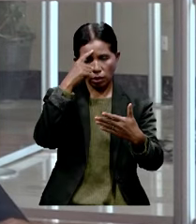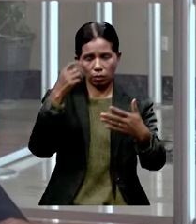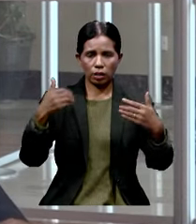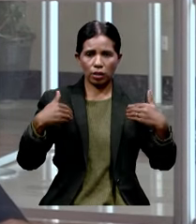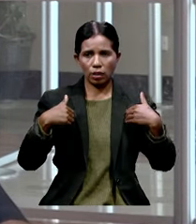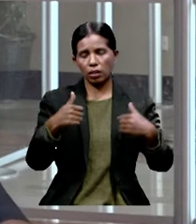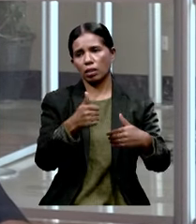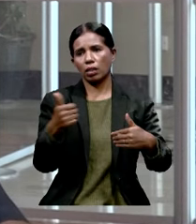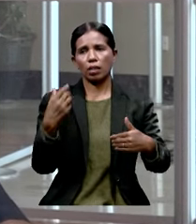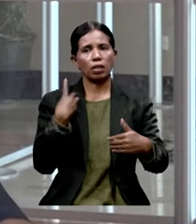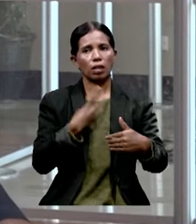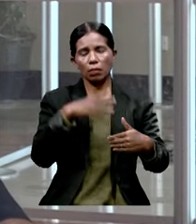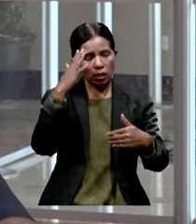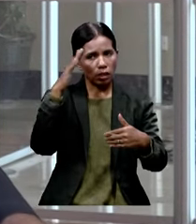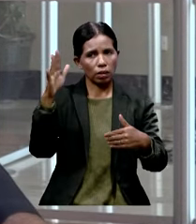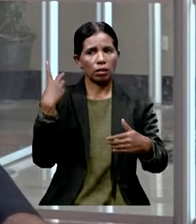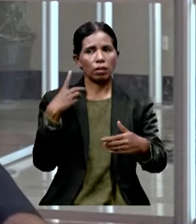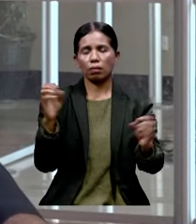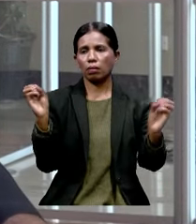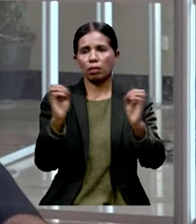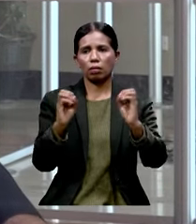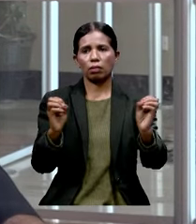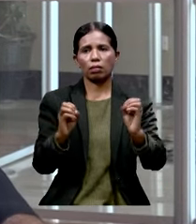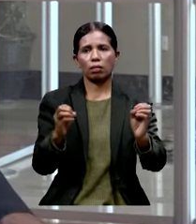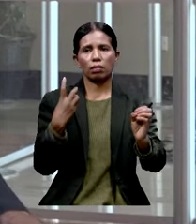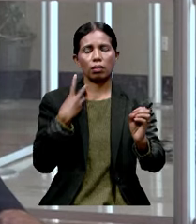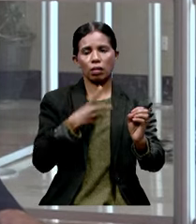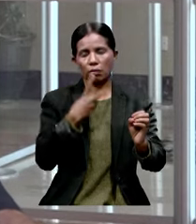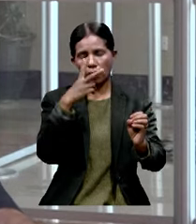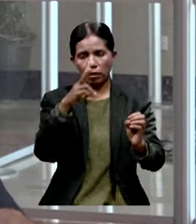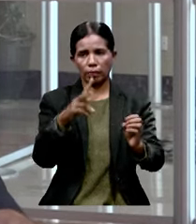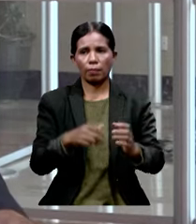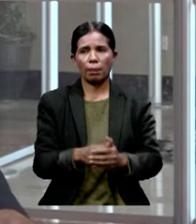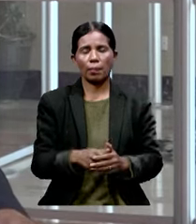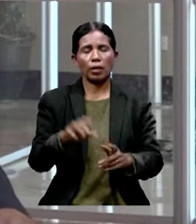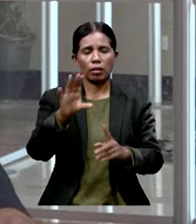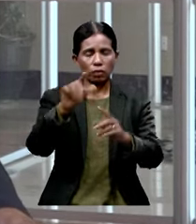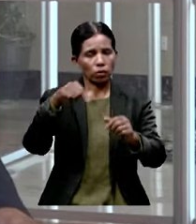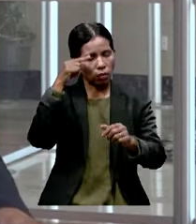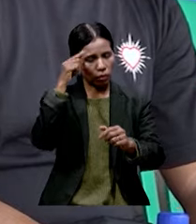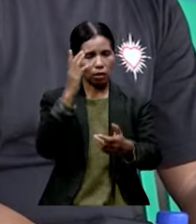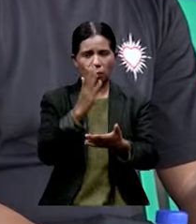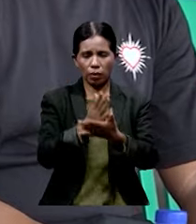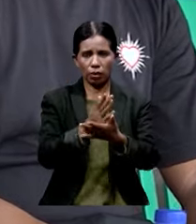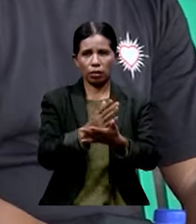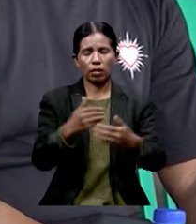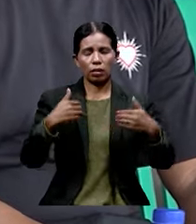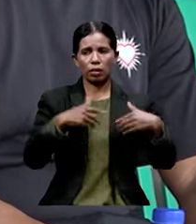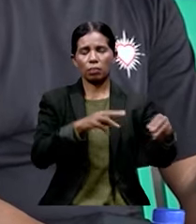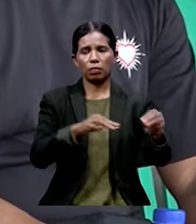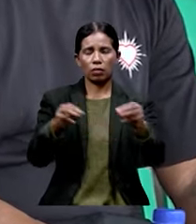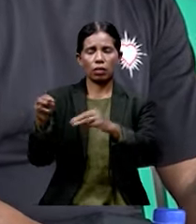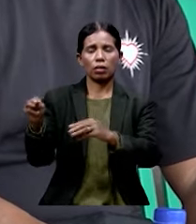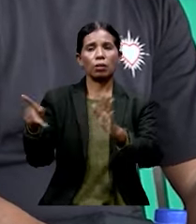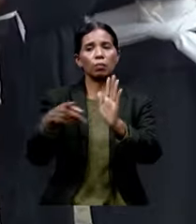uma delegada, a minha latina também não é lá, se sirve a minha controla. Chefe governo ne promete a suspensão, ne, mas que a mudança positivo.